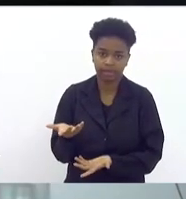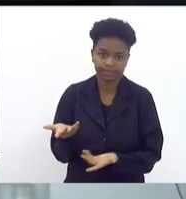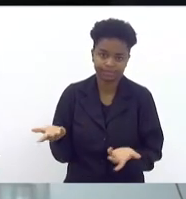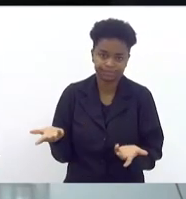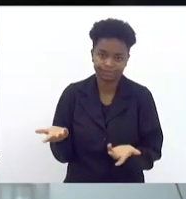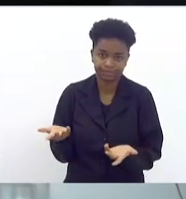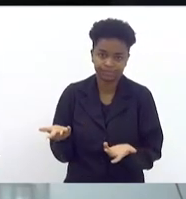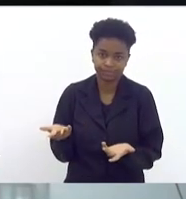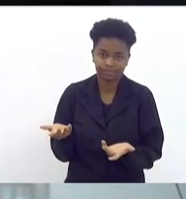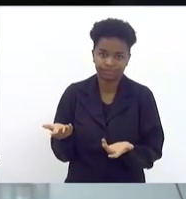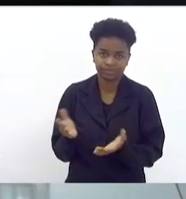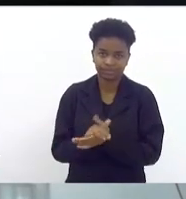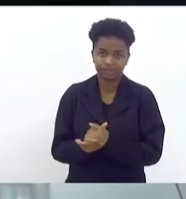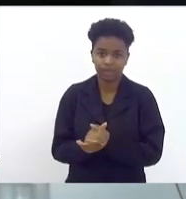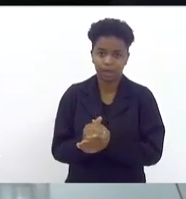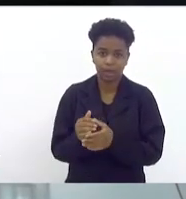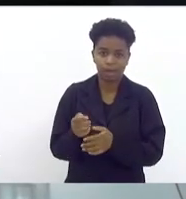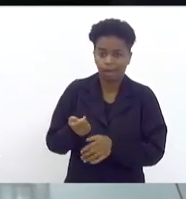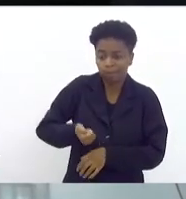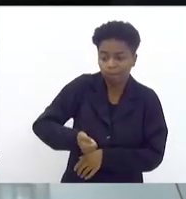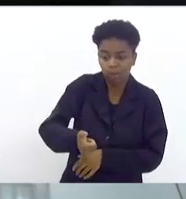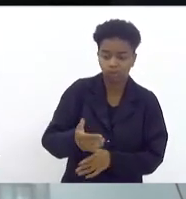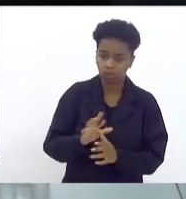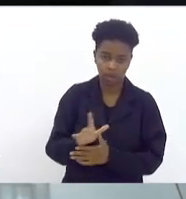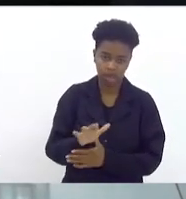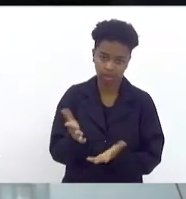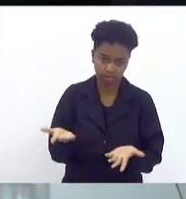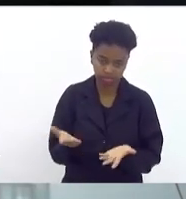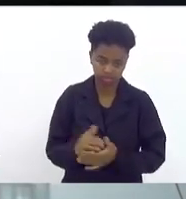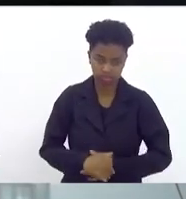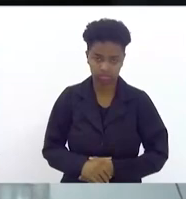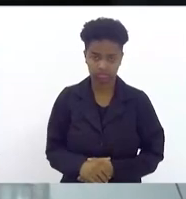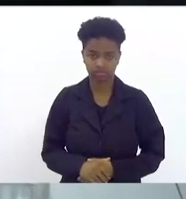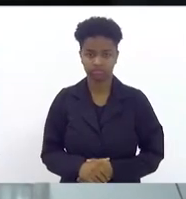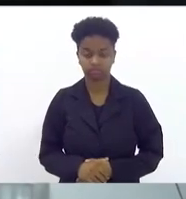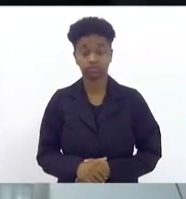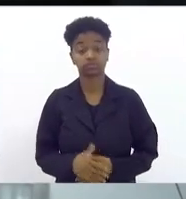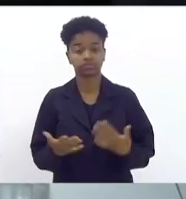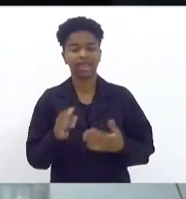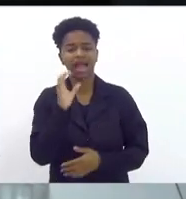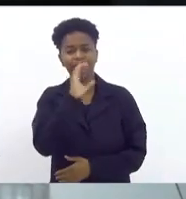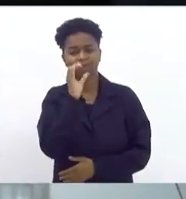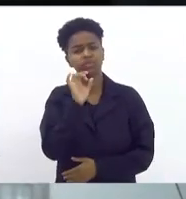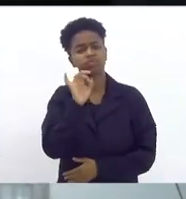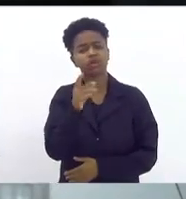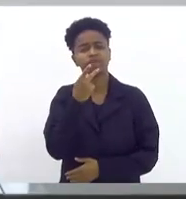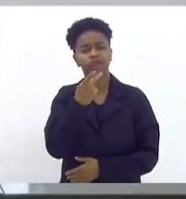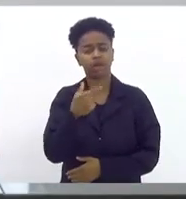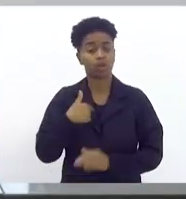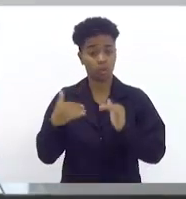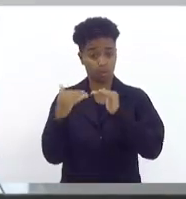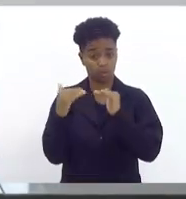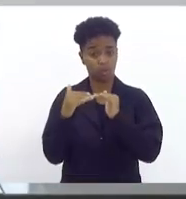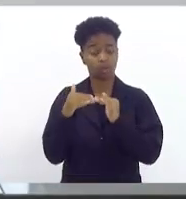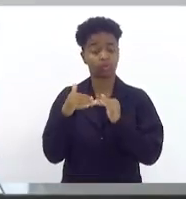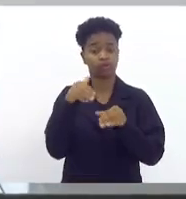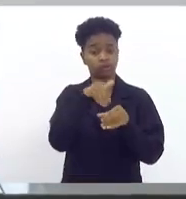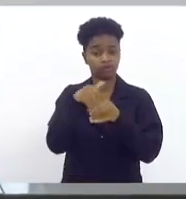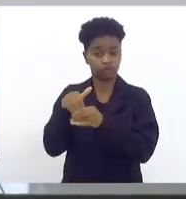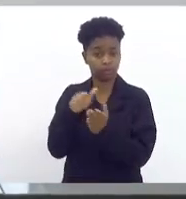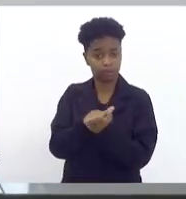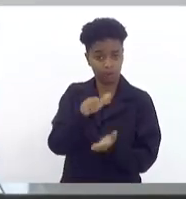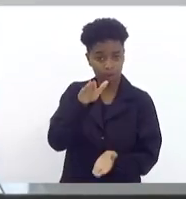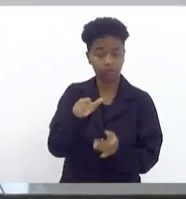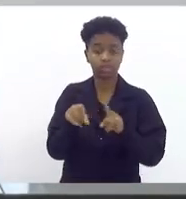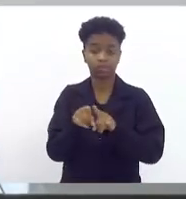Exatamente. Né, com bolas, com bola de gude, né? Presidente. Deputado Mink. Rapidinho, só para dizer que eu concordo com a votação em bloco, e